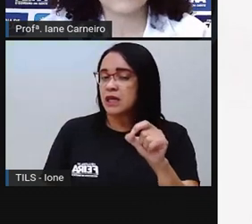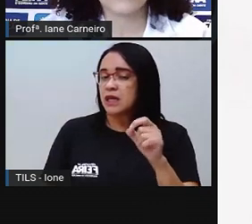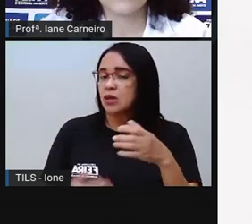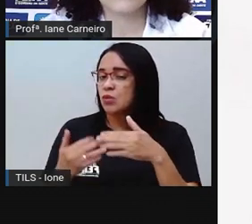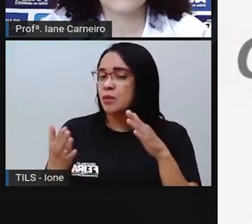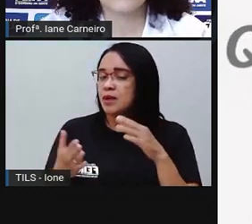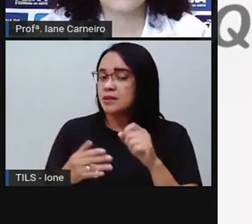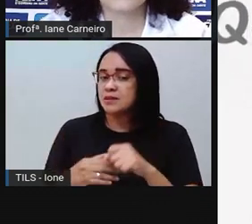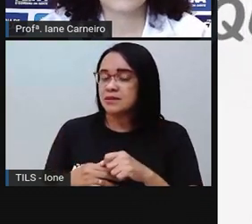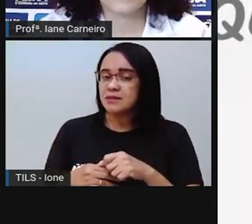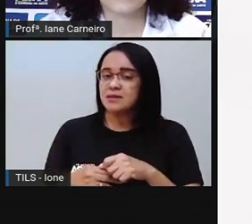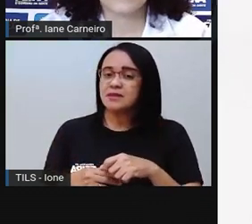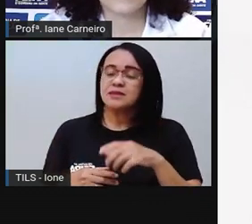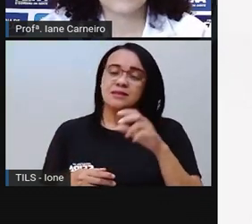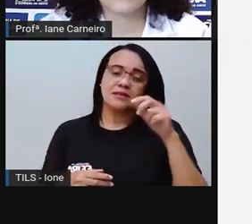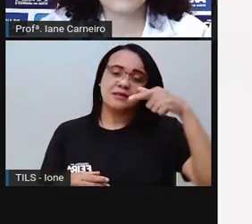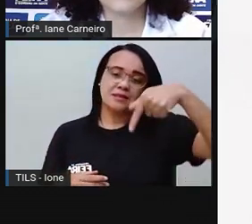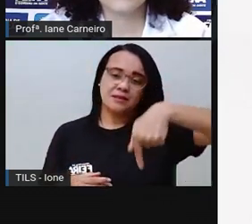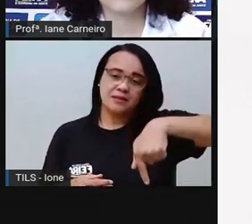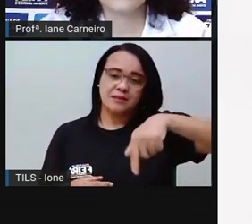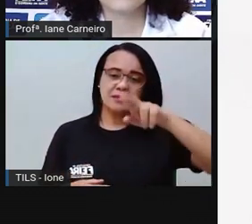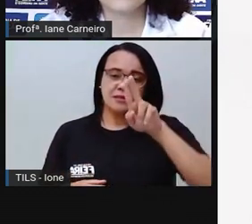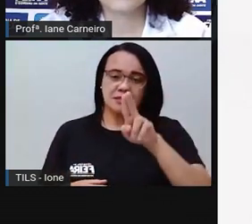Ó, quem